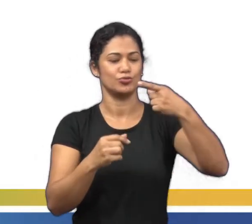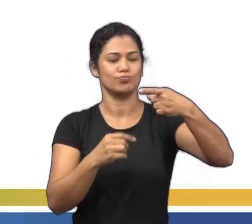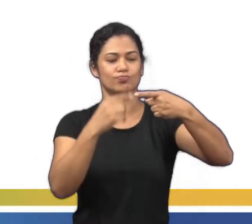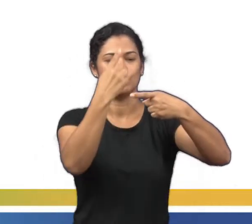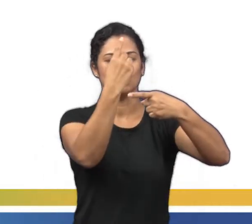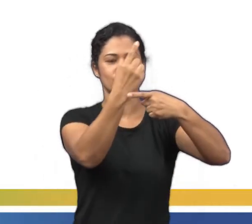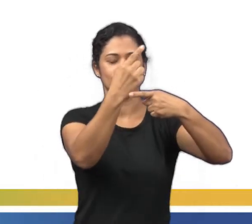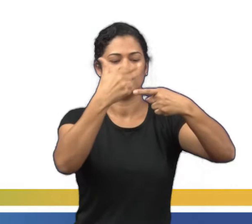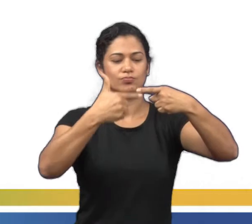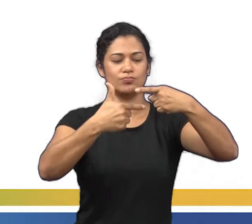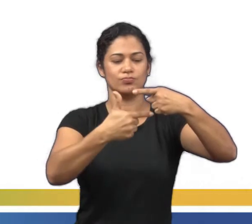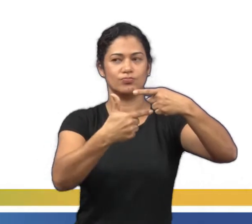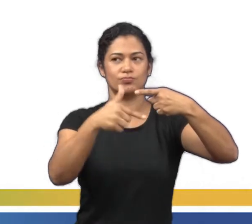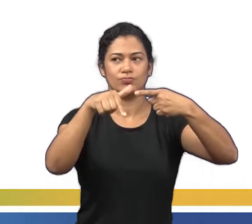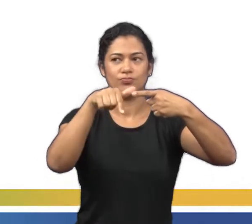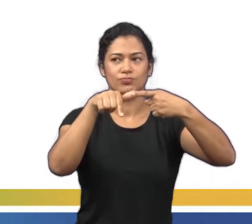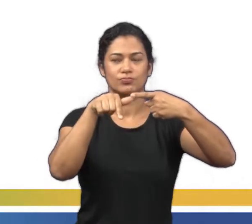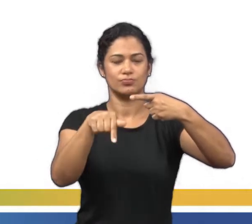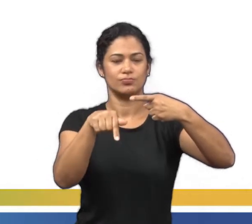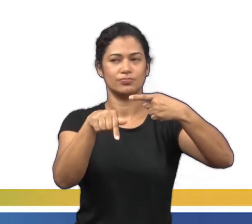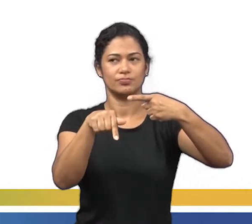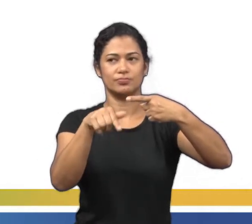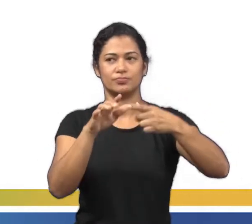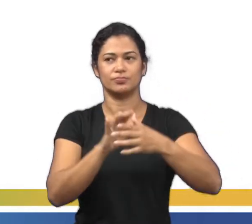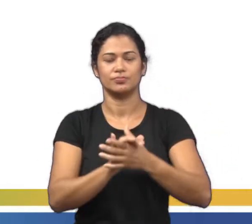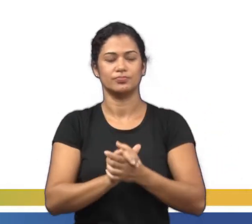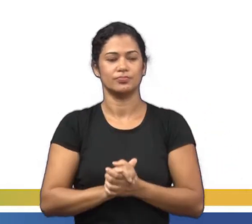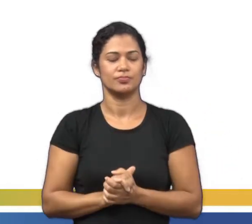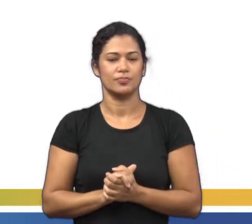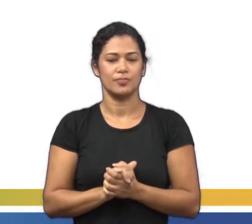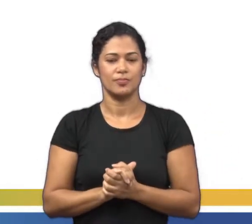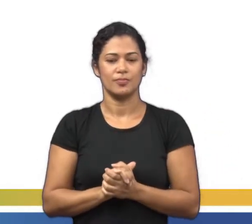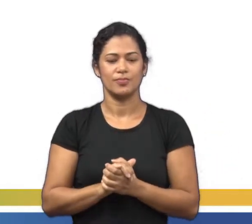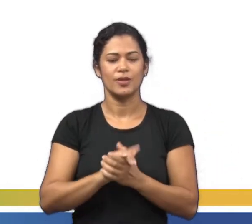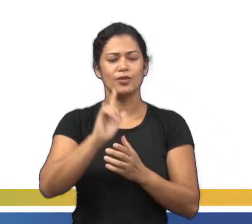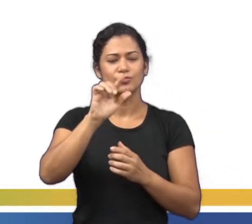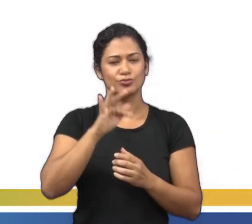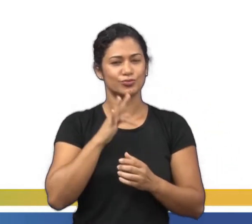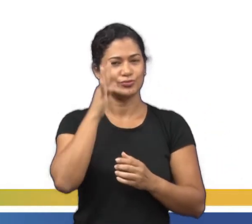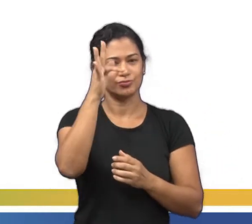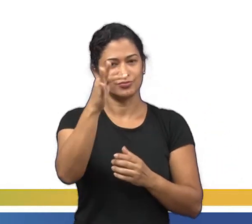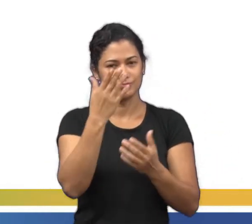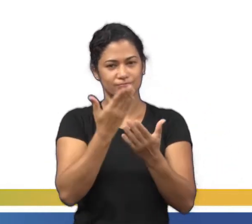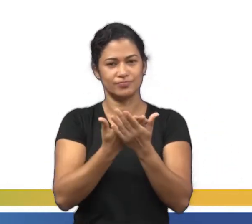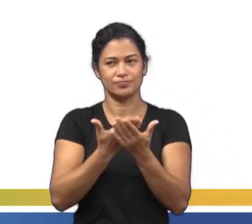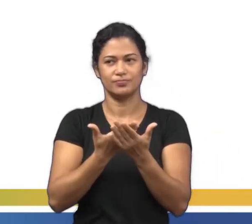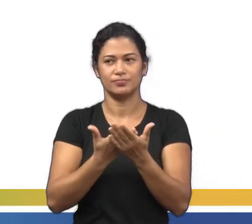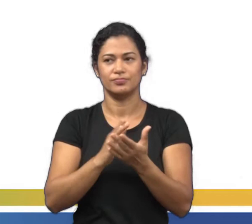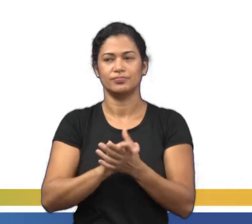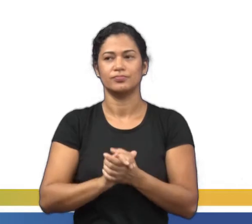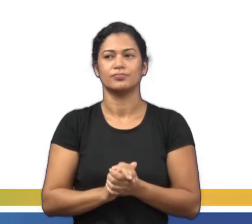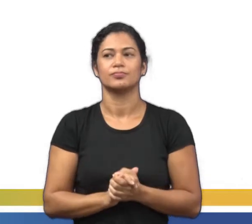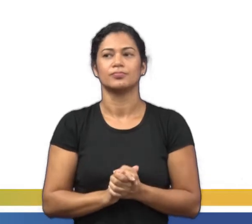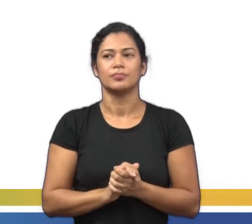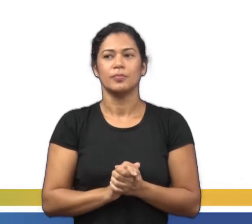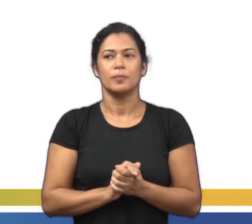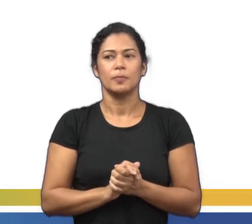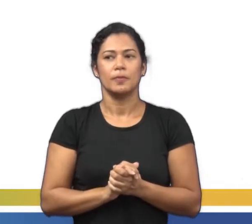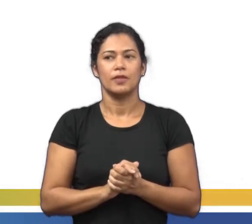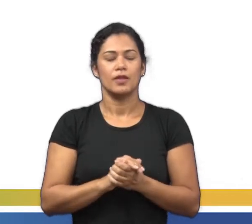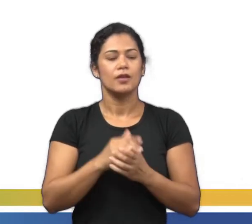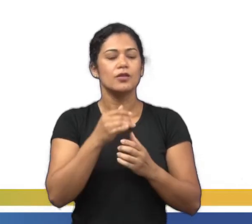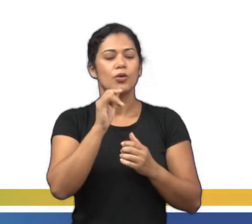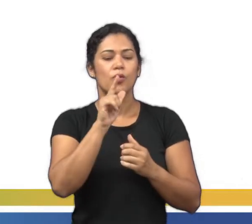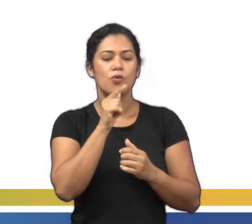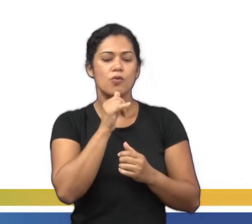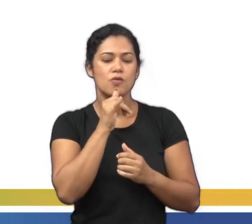3 vezes 3 vezes 3. Nós vamos estar trabalhando isso em futuras aulas. Então, resultado final, 1 sobre 27. O que